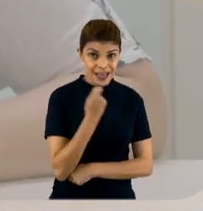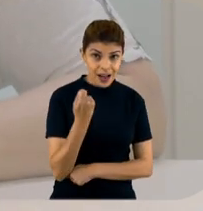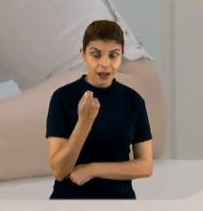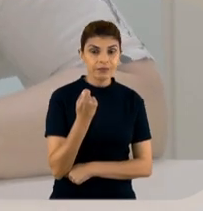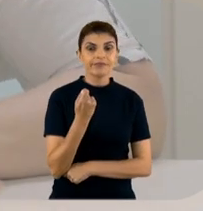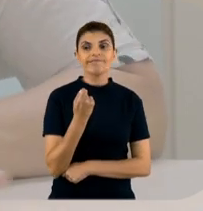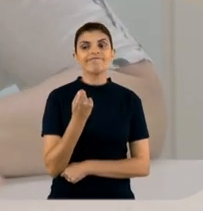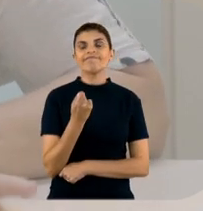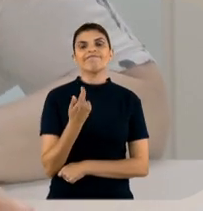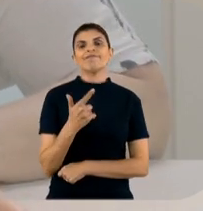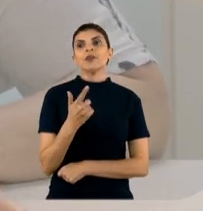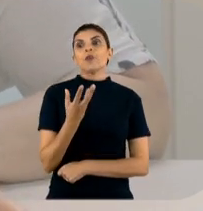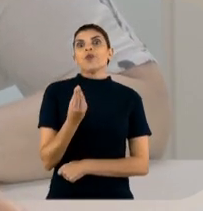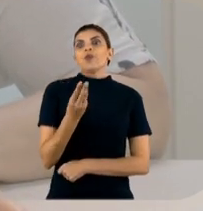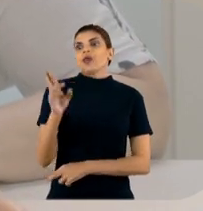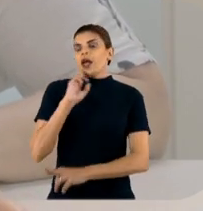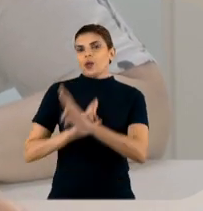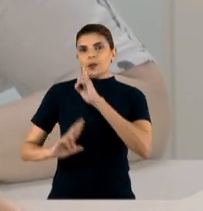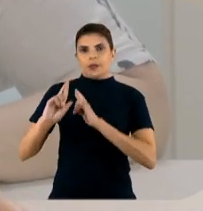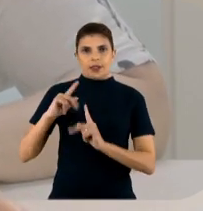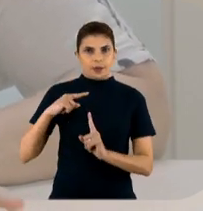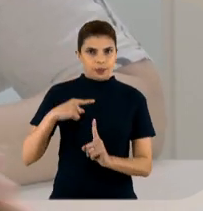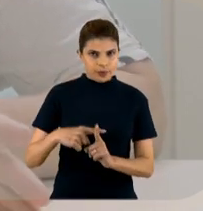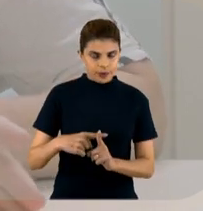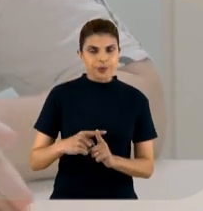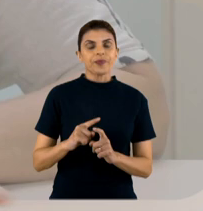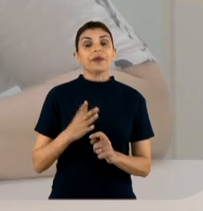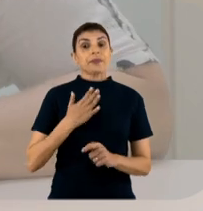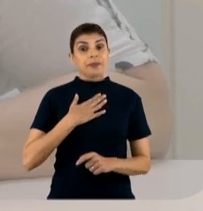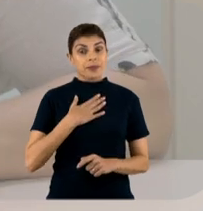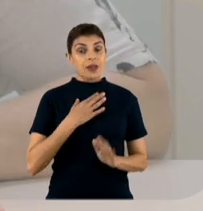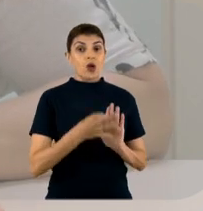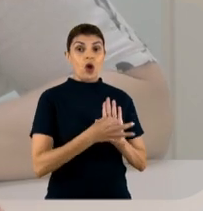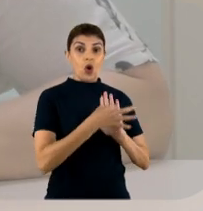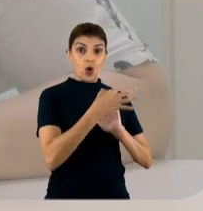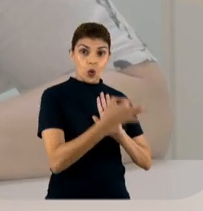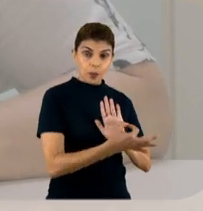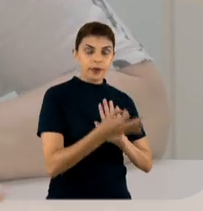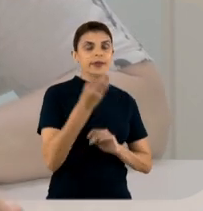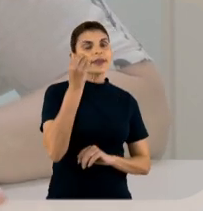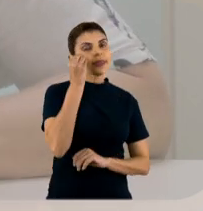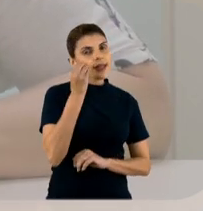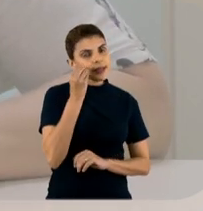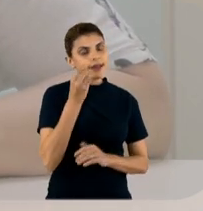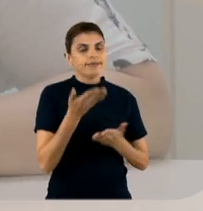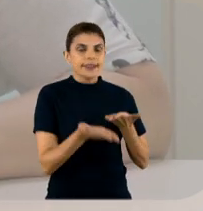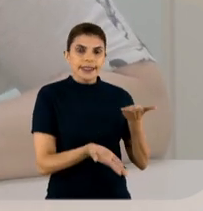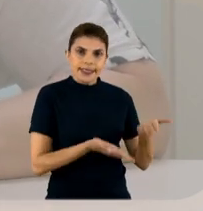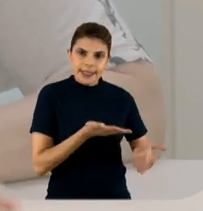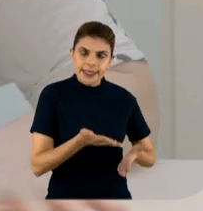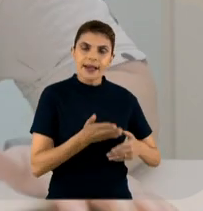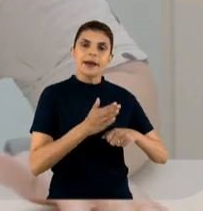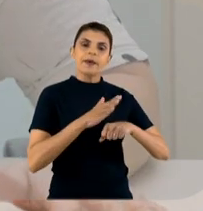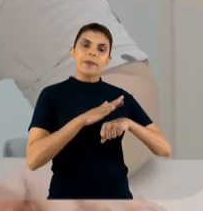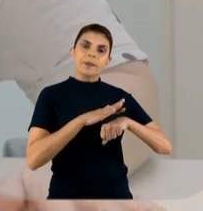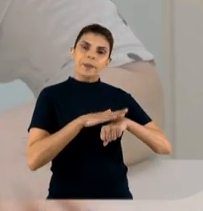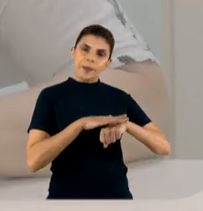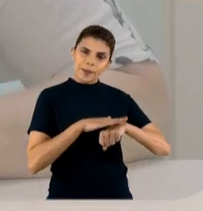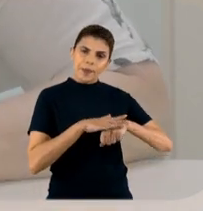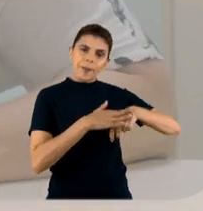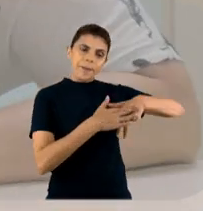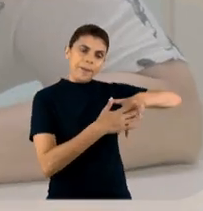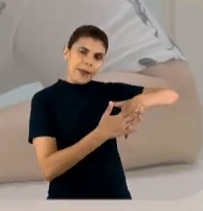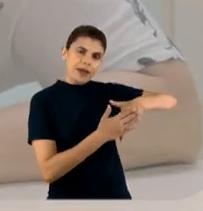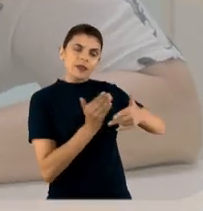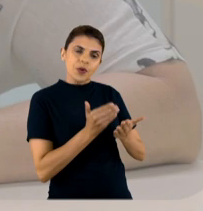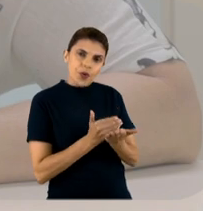graves não é muito animador então eu volto a dizer a minha opinião é que a gente tem que tentar tratar os pacientes no início do